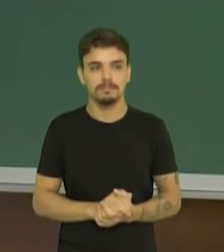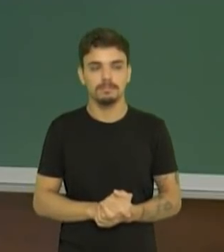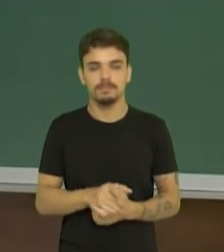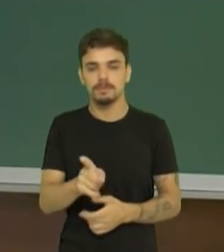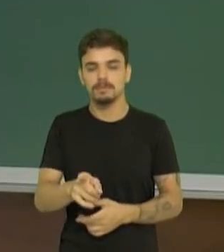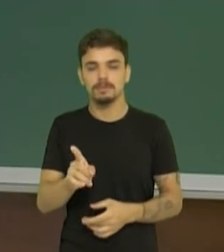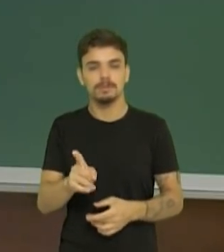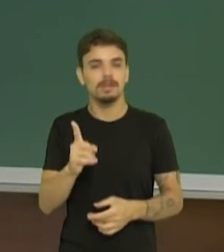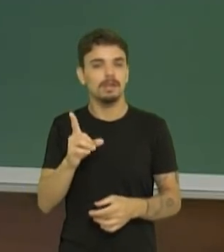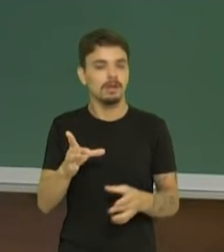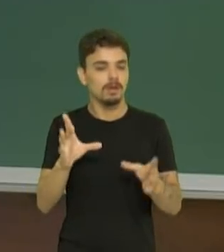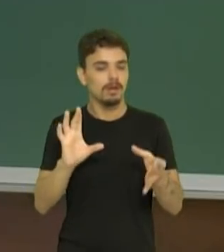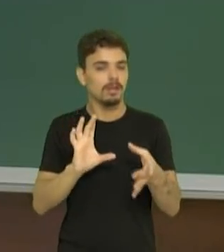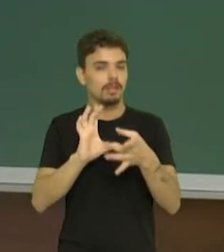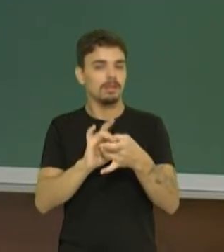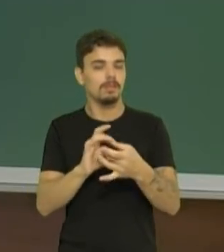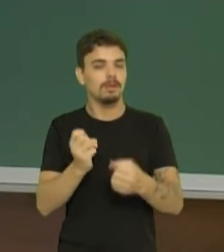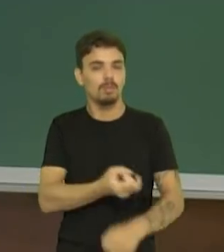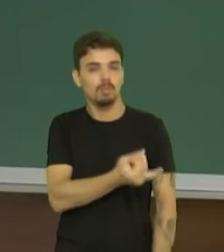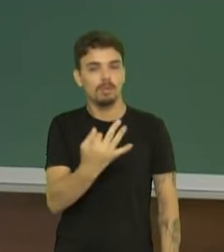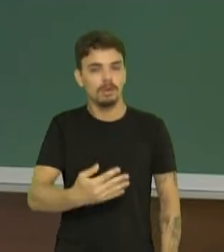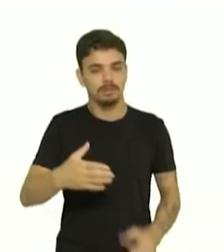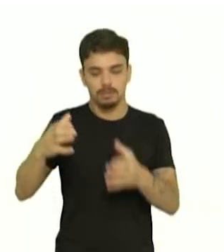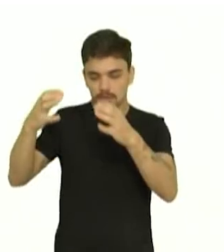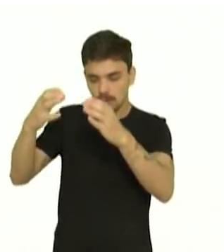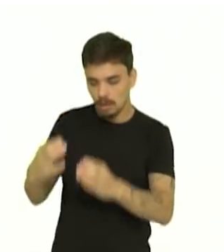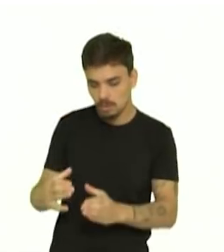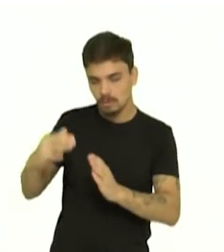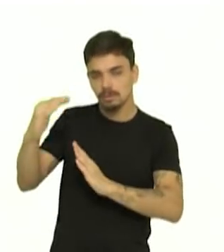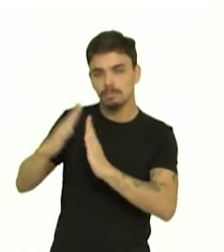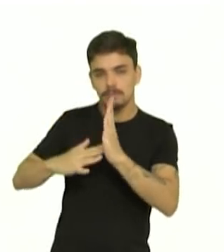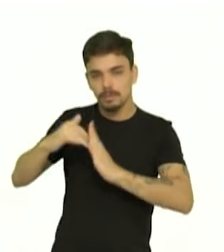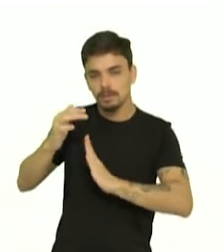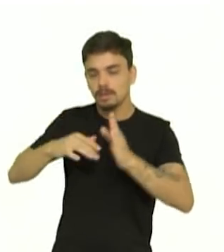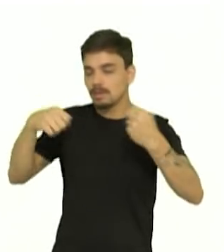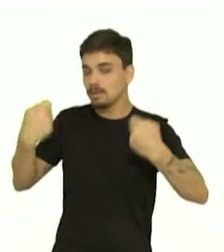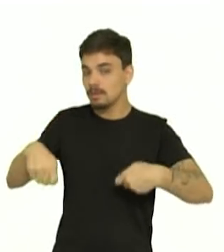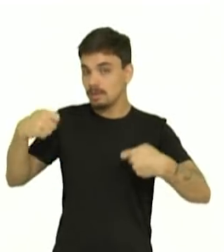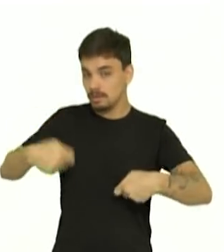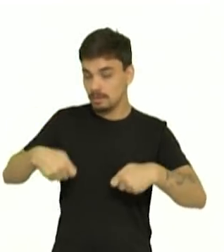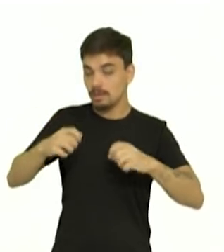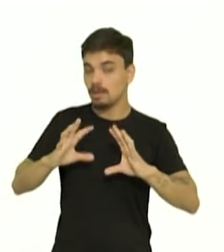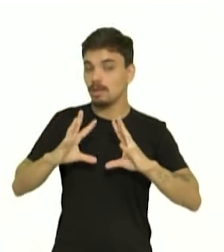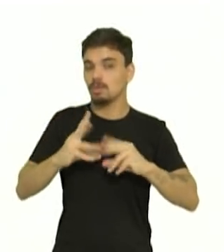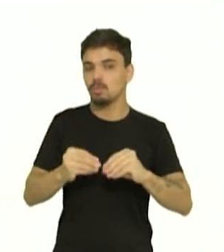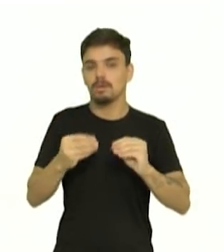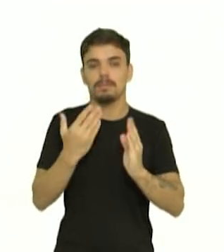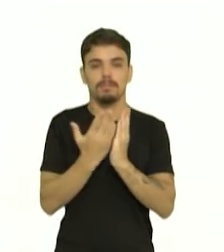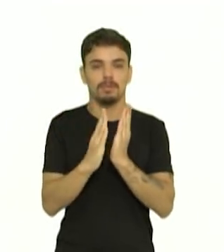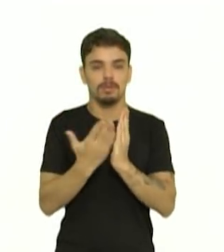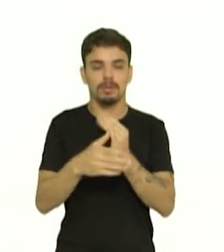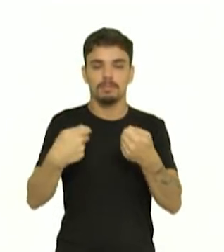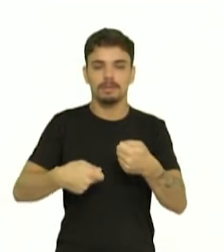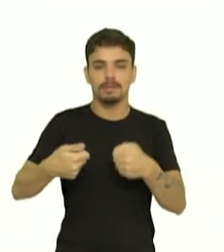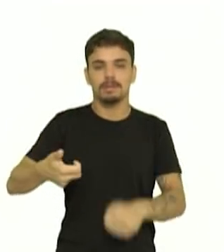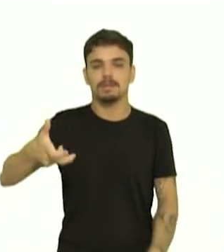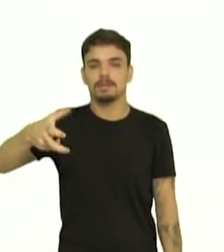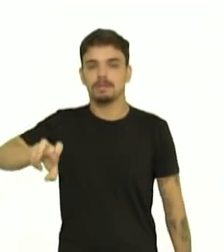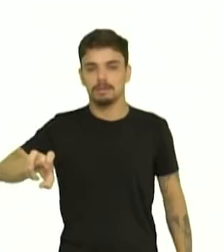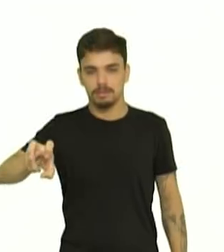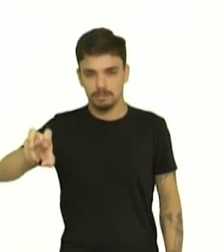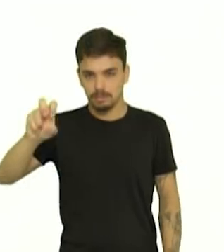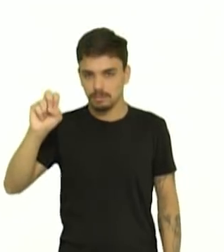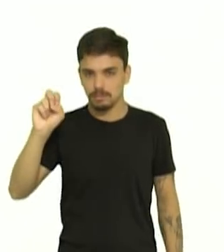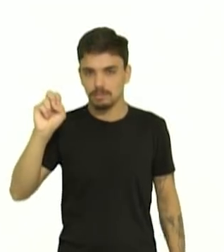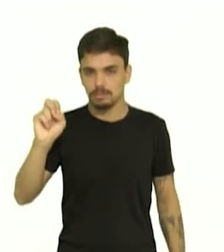Determine quantos galões de tinta são necessários para pintar a metade do total de portas. Então, são necessários 15 galões,